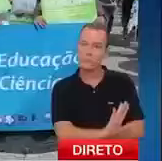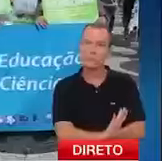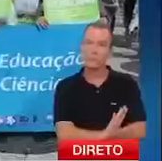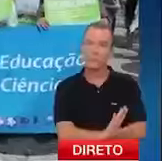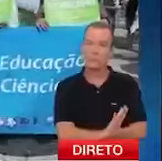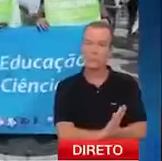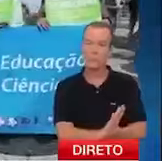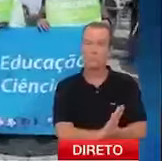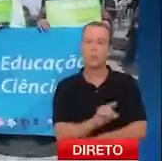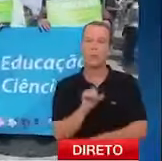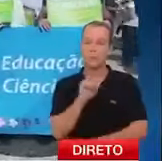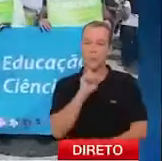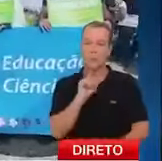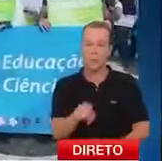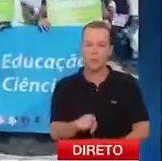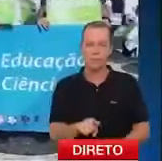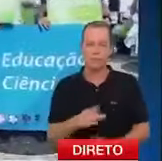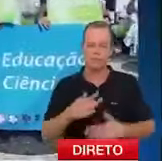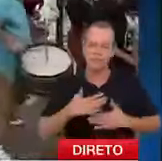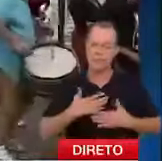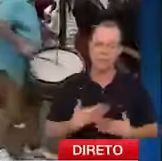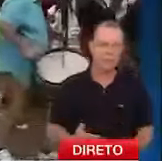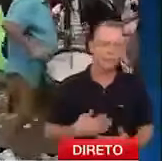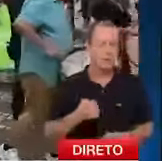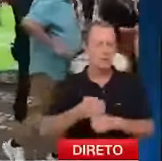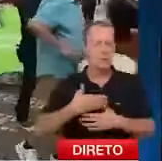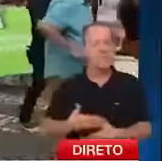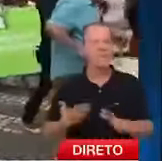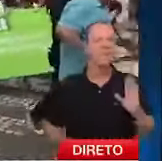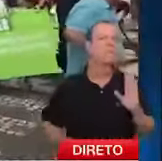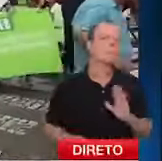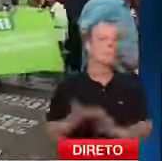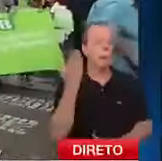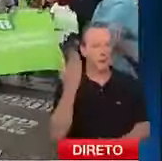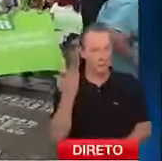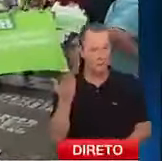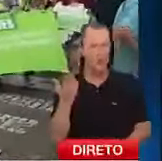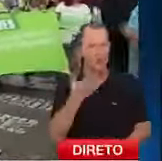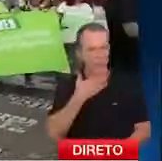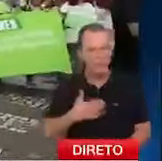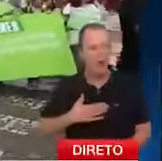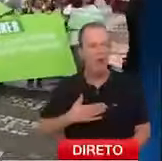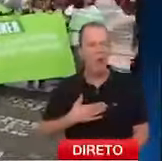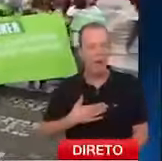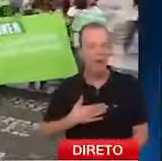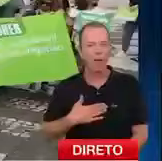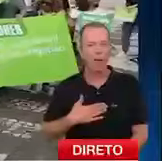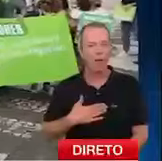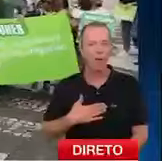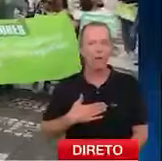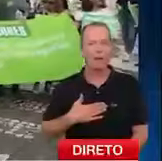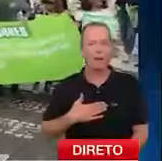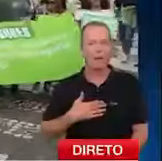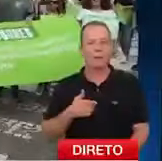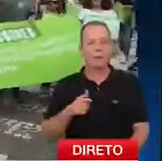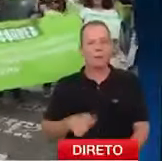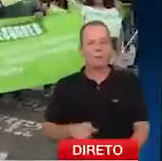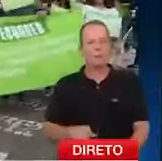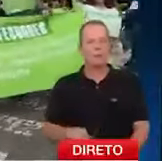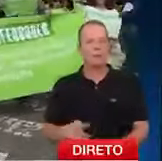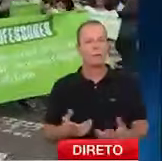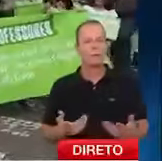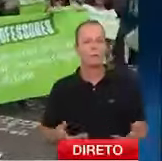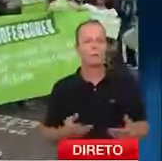uma possibilidade de do desgaste da profissão ainda se sentir mais e temos tido essas H indicações